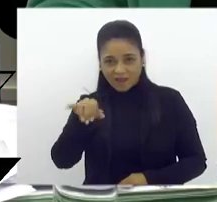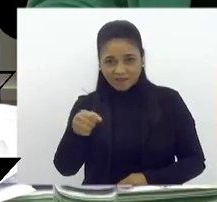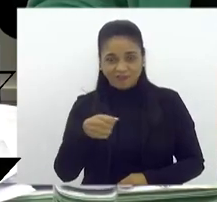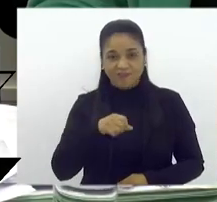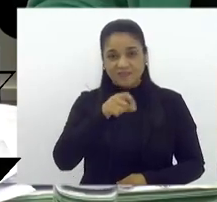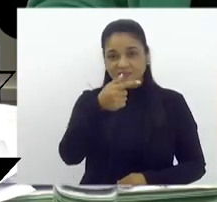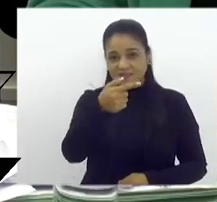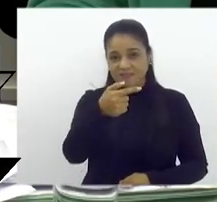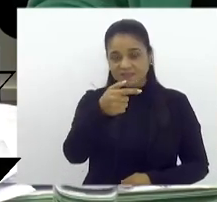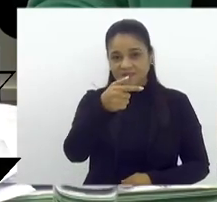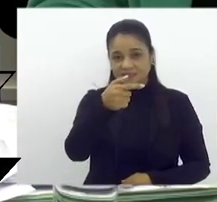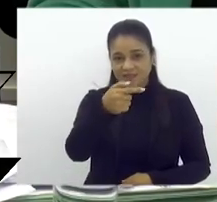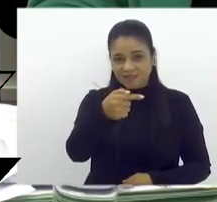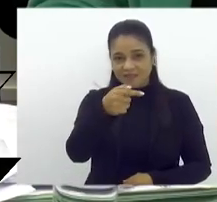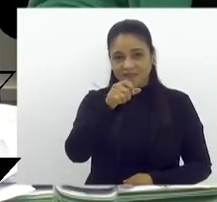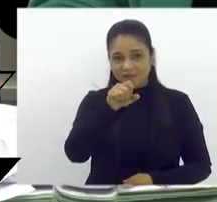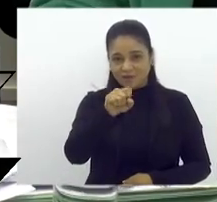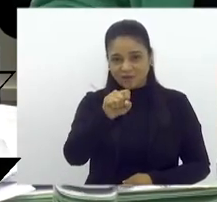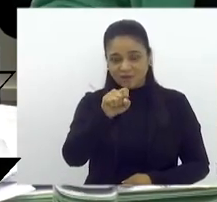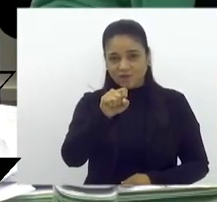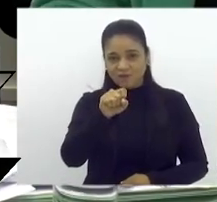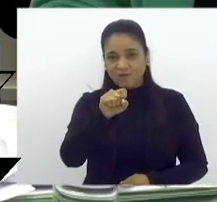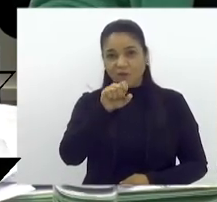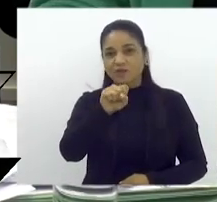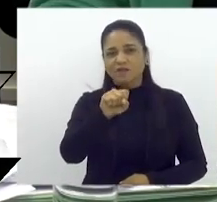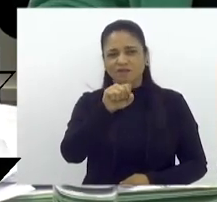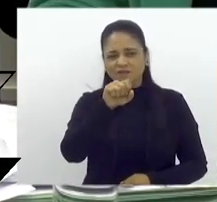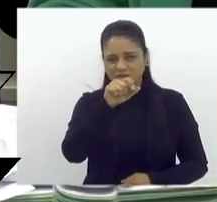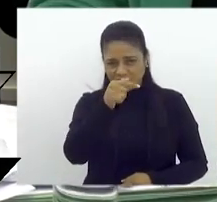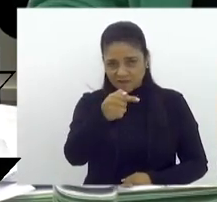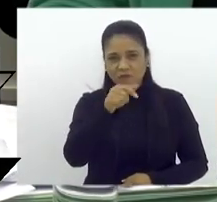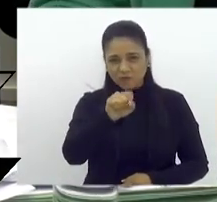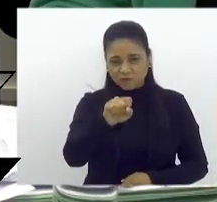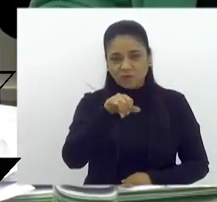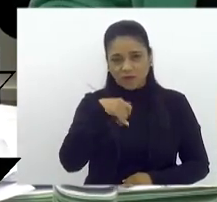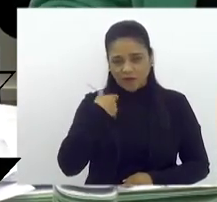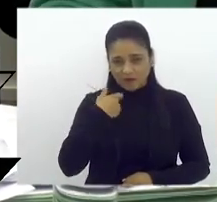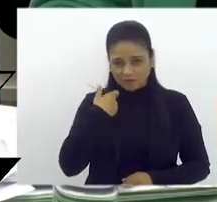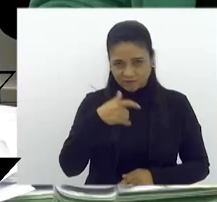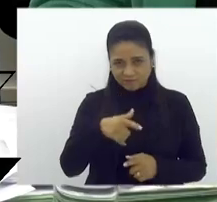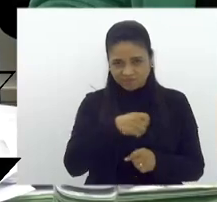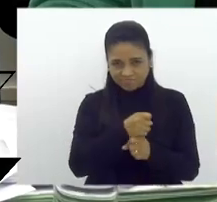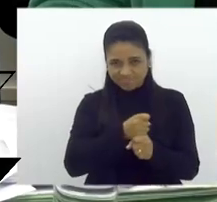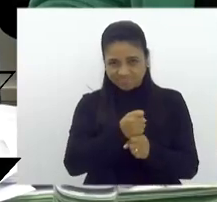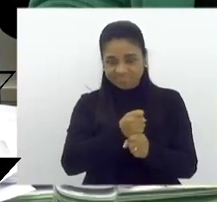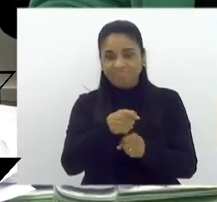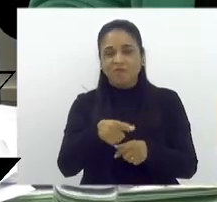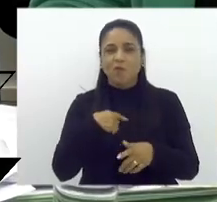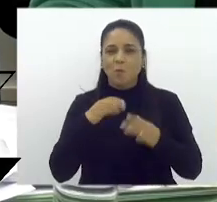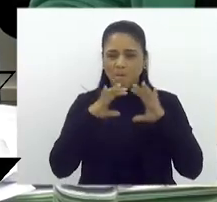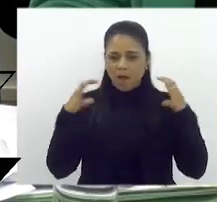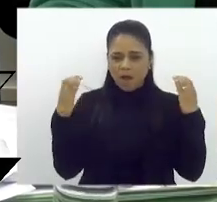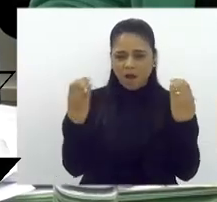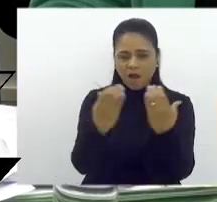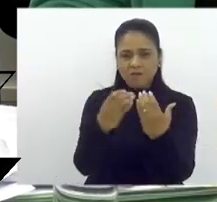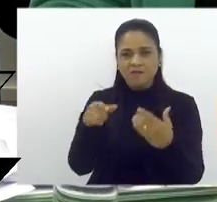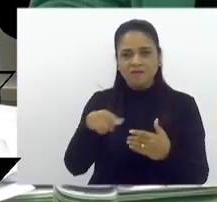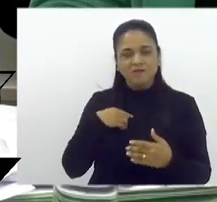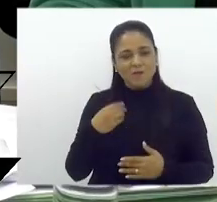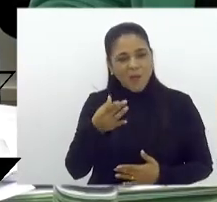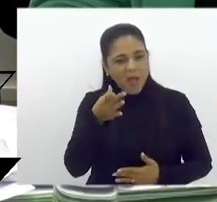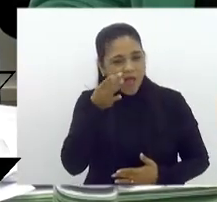fez aniversário. E eu estive lá no Maracanã e eu pude presenciar a presença de várias crianças